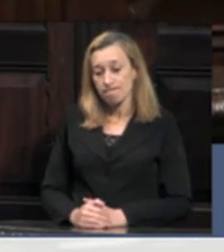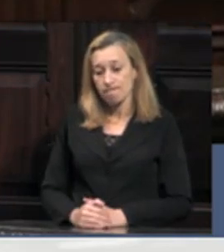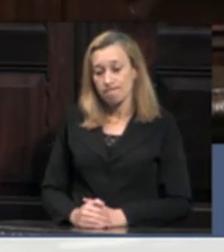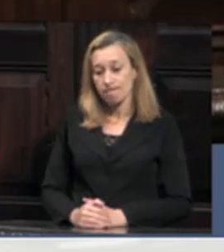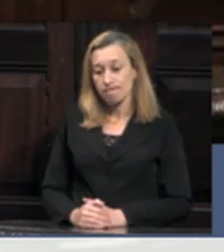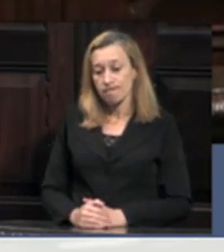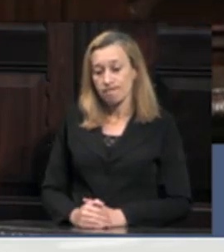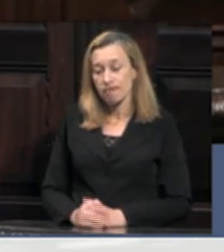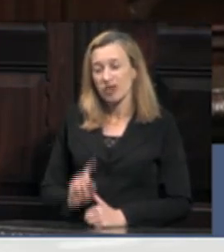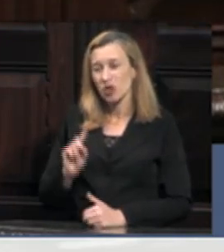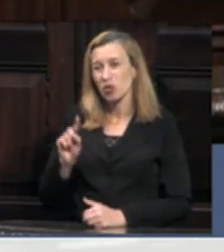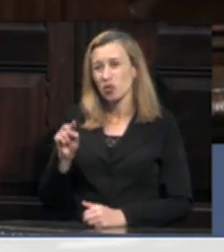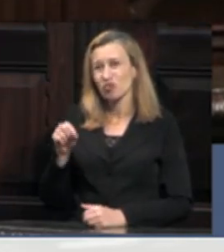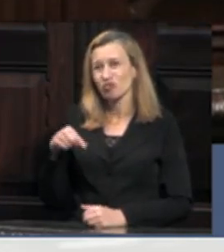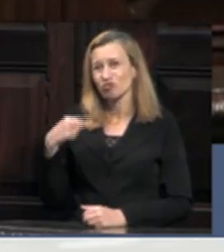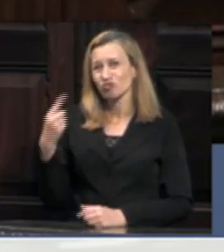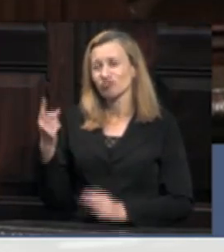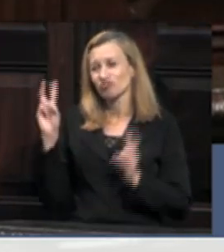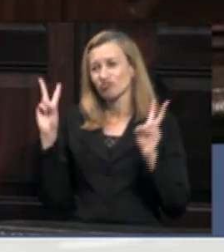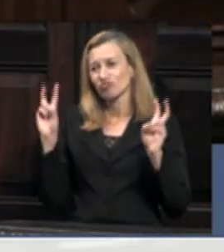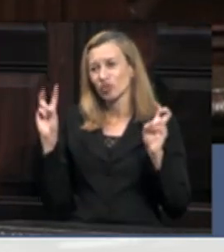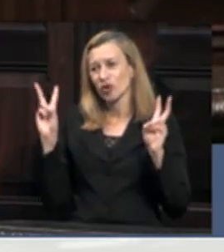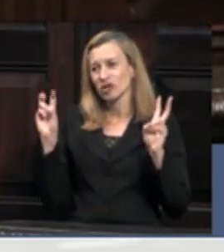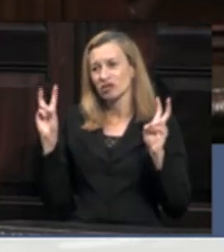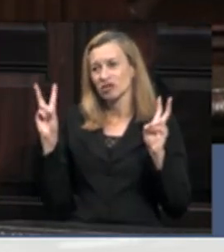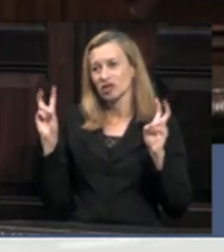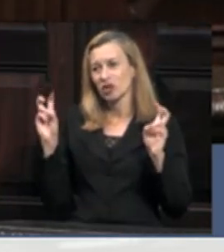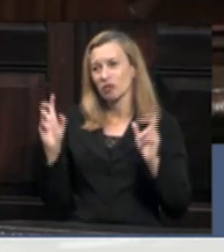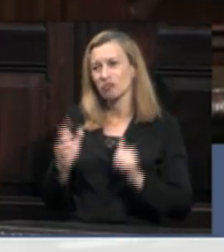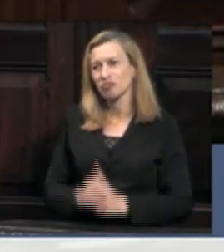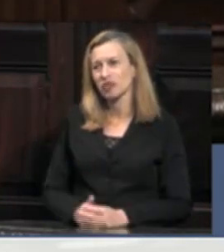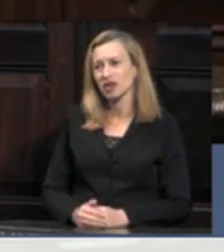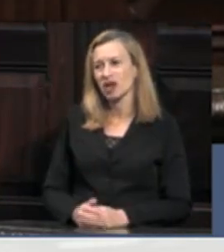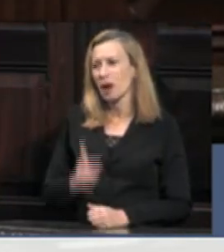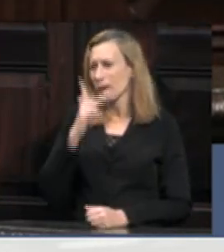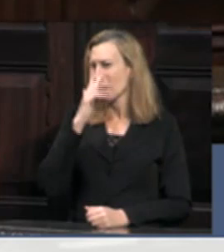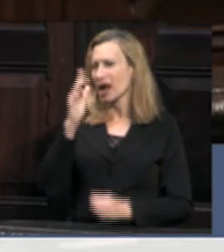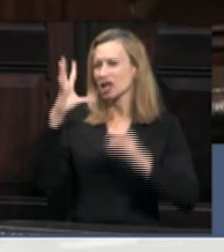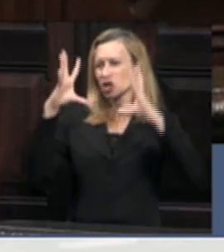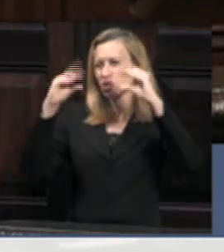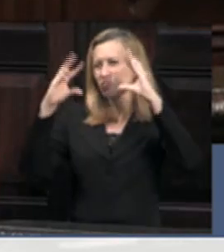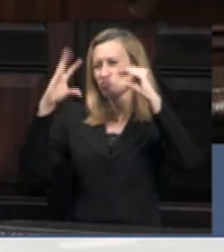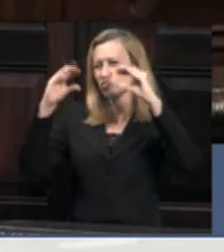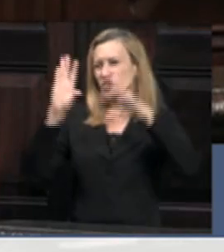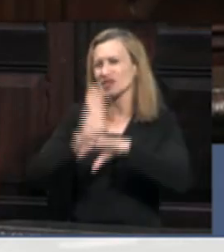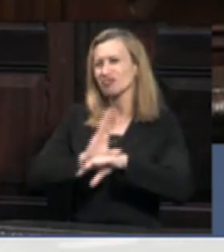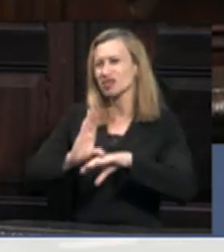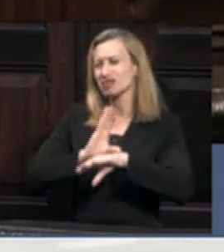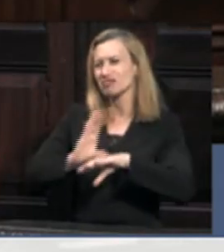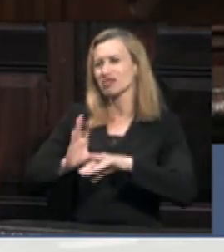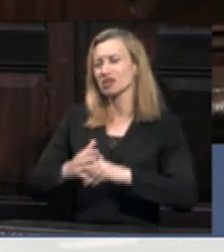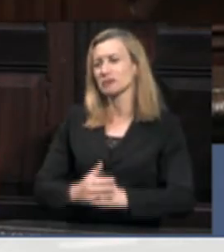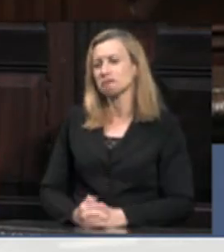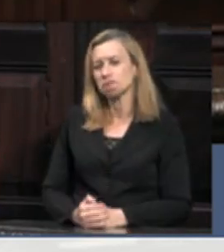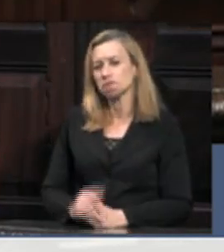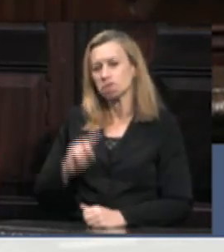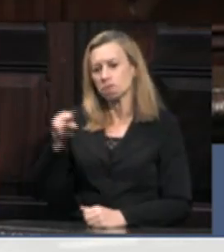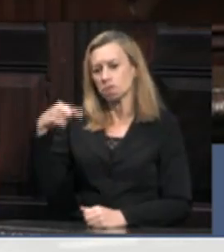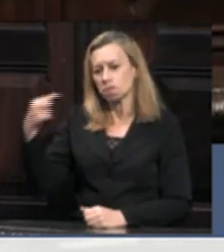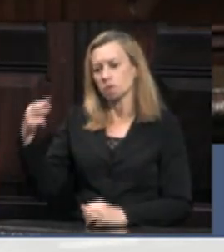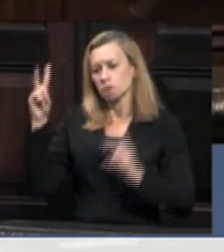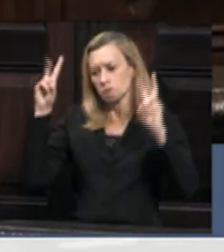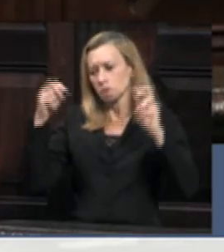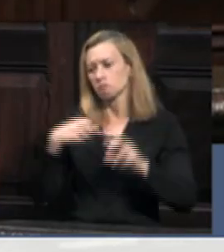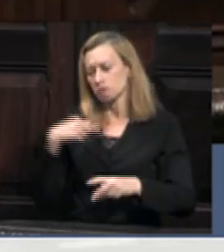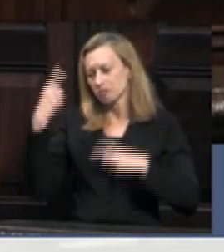uma outra nuvem cinza no horizonte. Um outro ponto que me